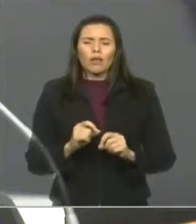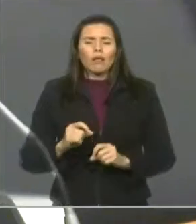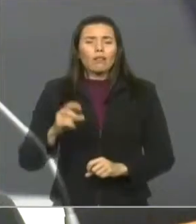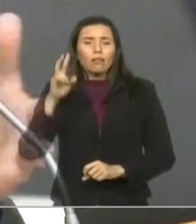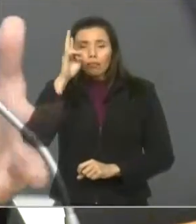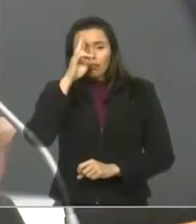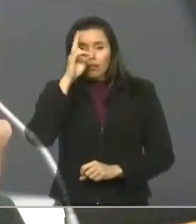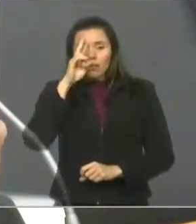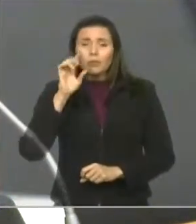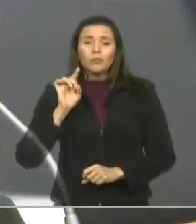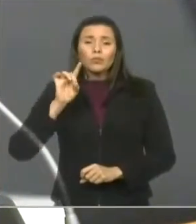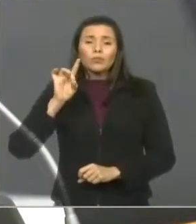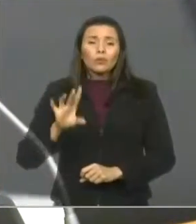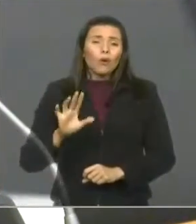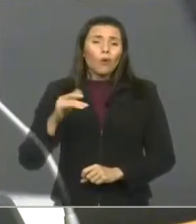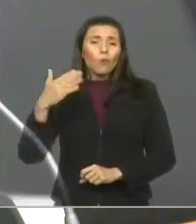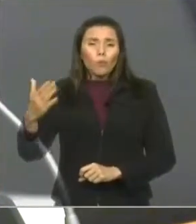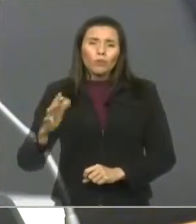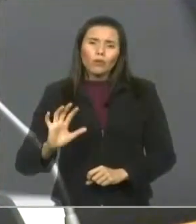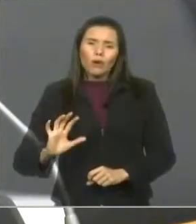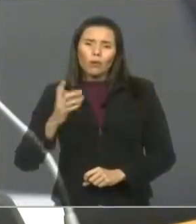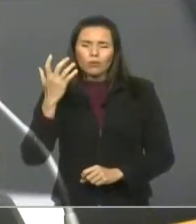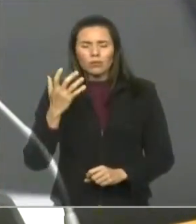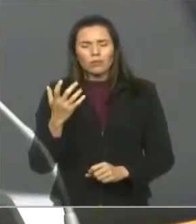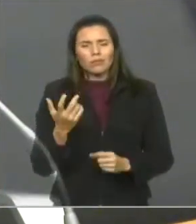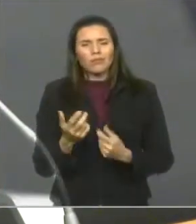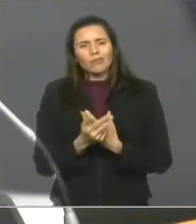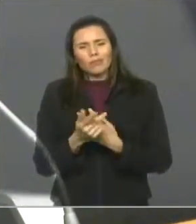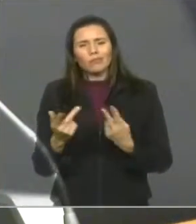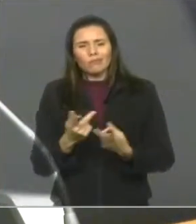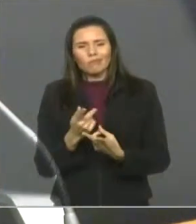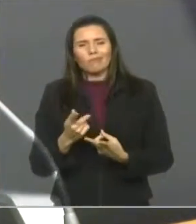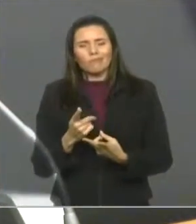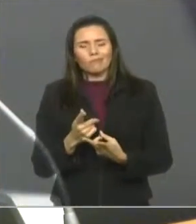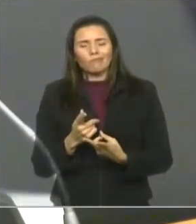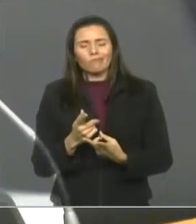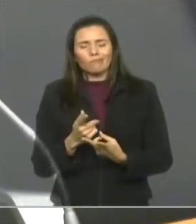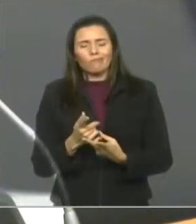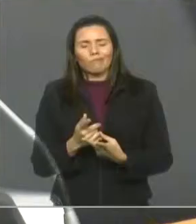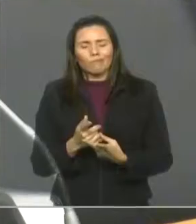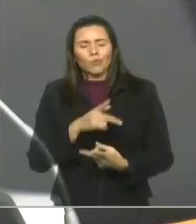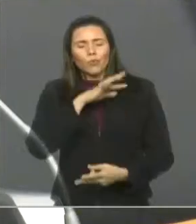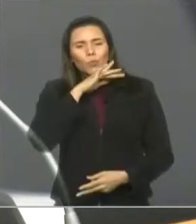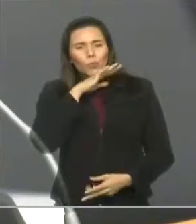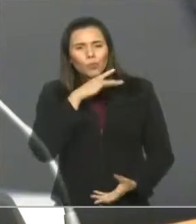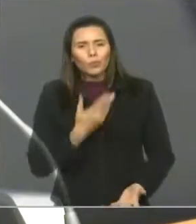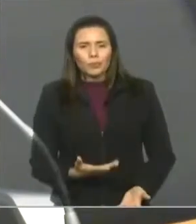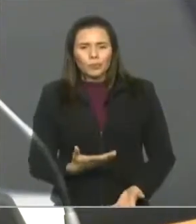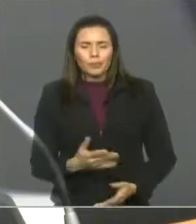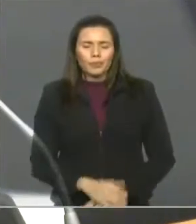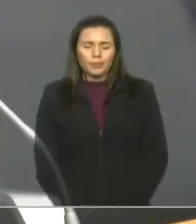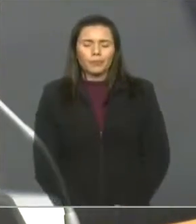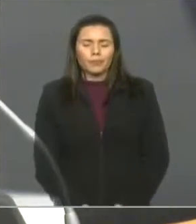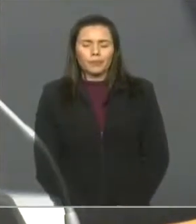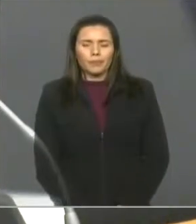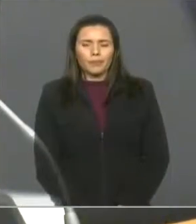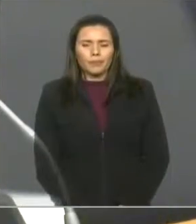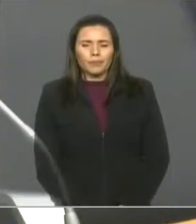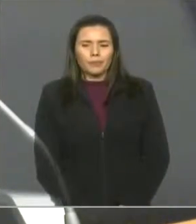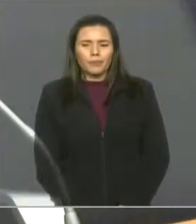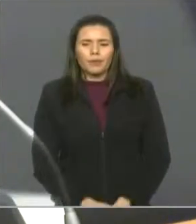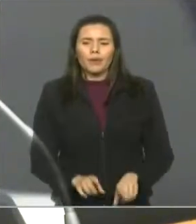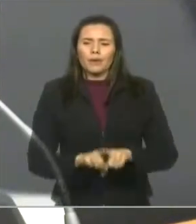coisas na hora que acontece o fato real. Mas aqui no nosso